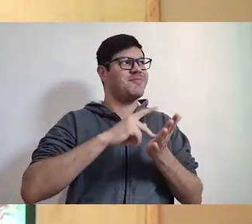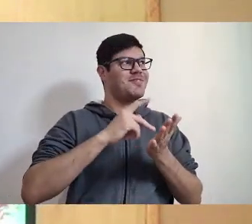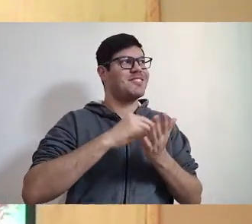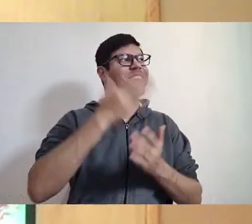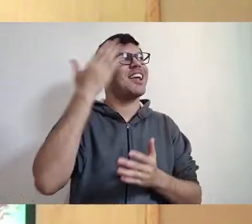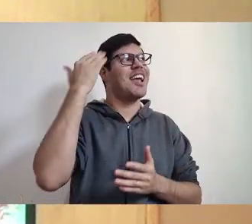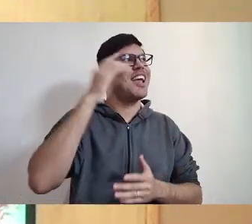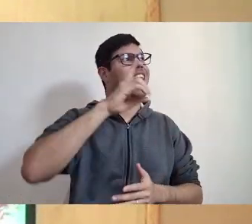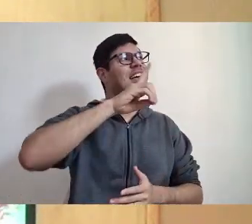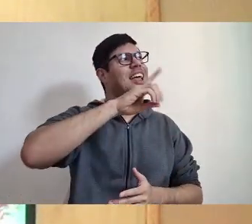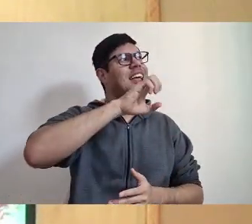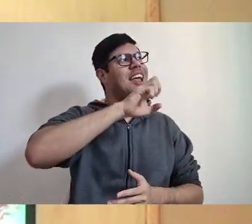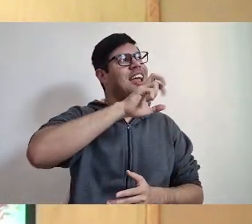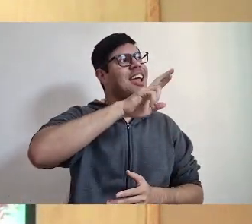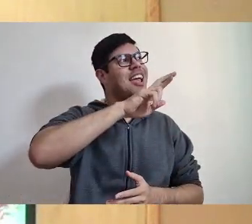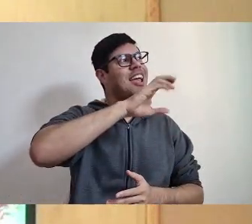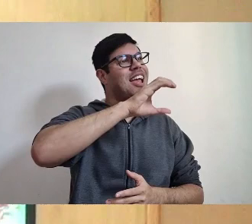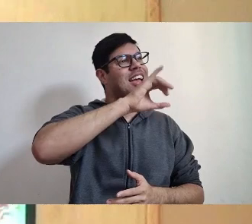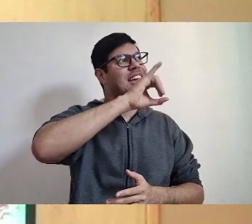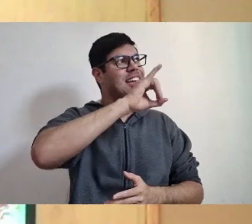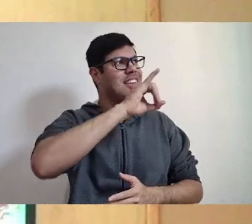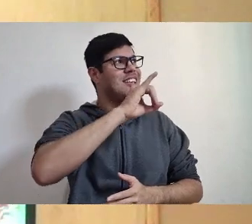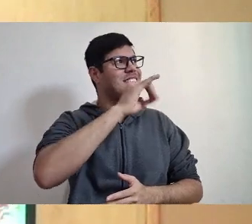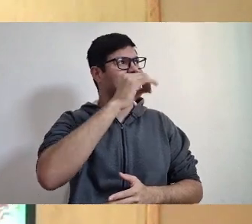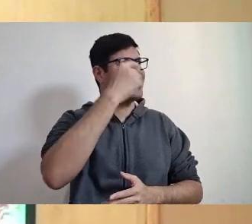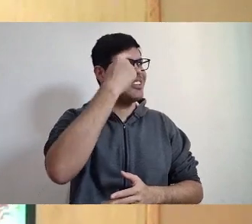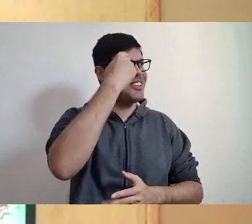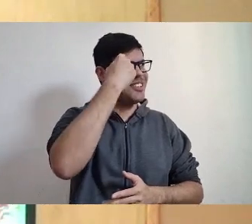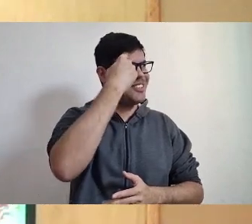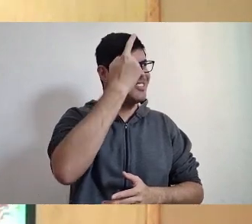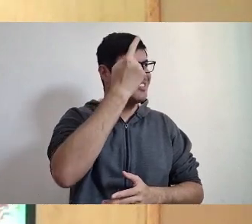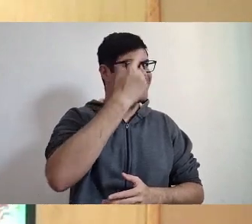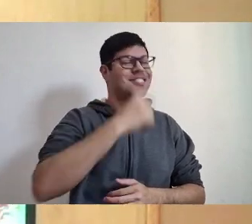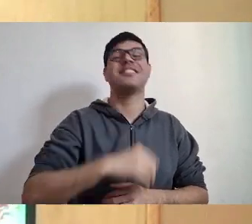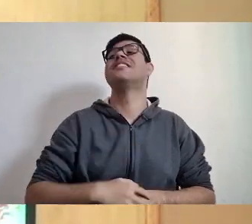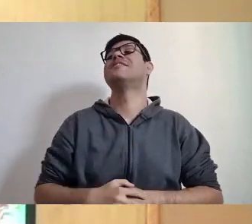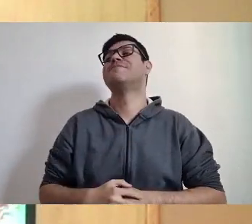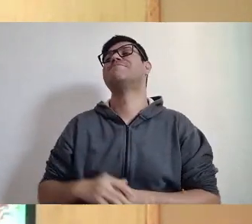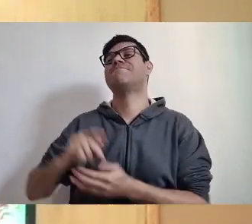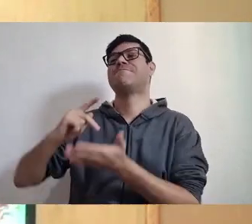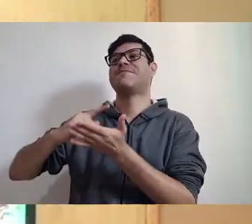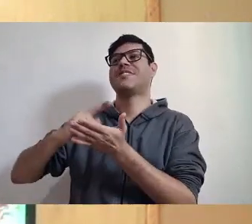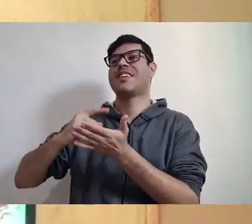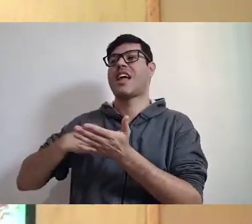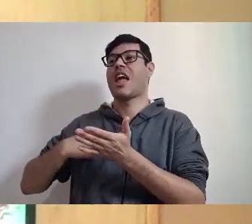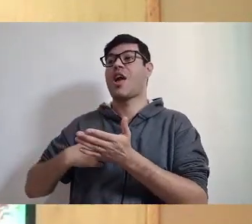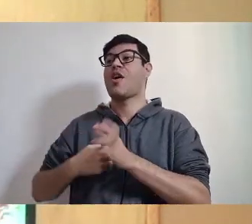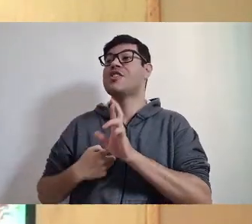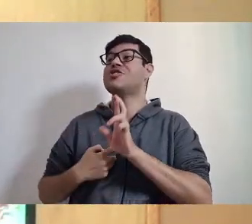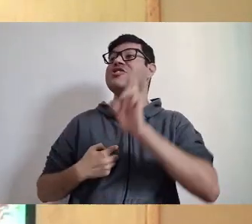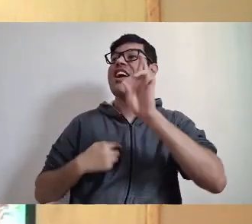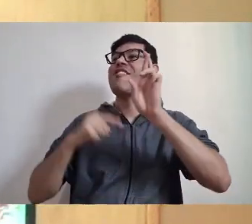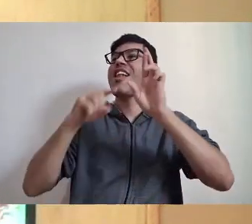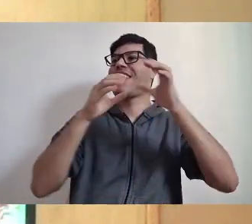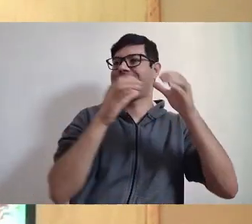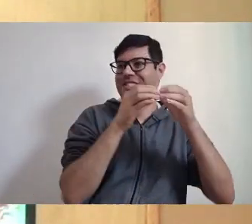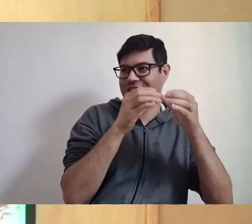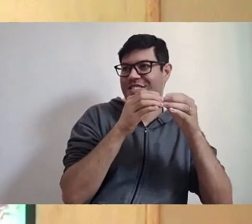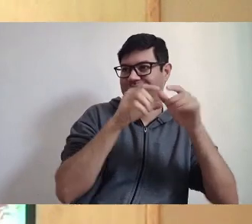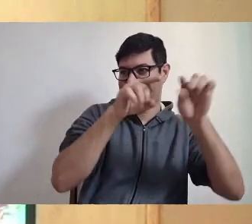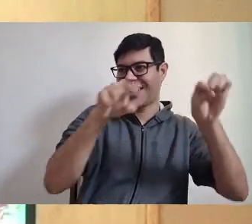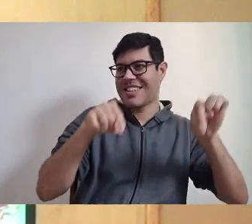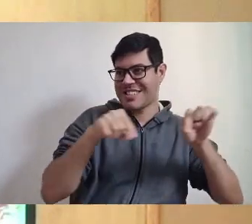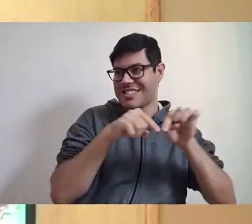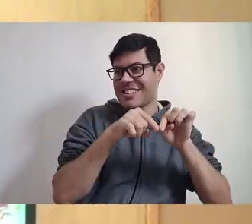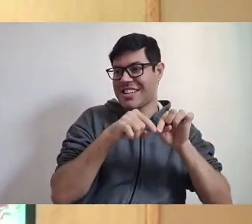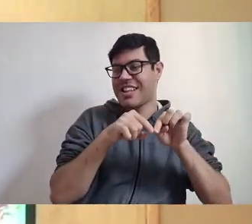era diretor na época que você entrou. Diretor? Diretor administrativo. Jurava que você era mas chefe de eu era chefe de gabinete também. Depois, quando ele